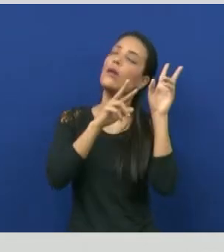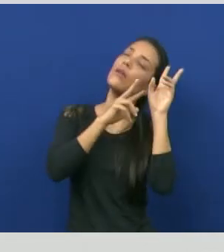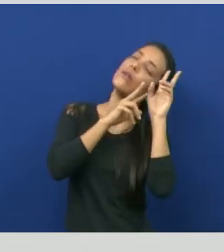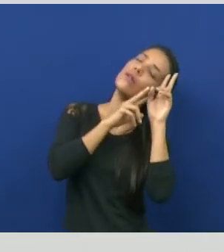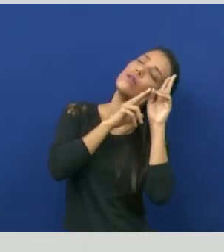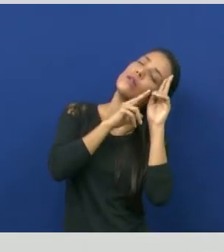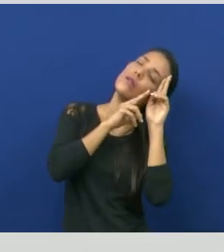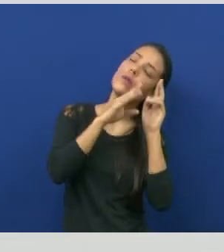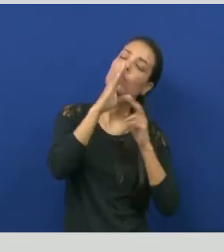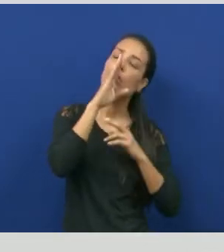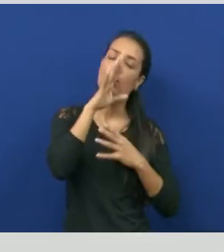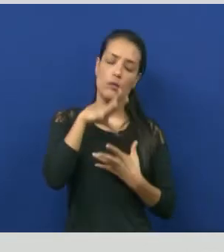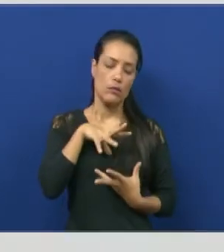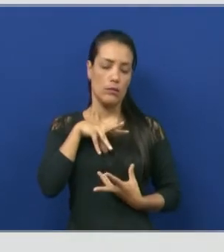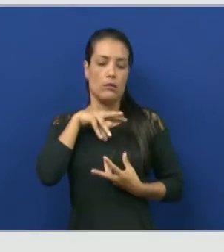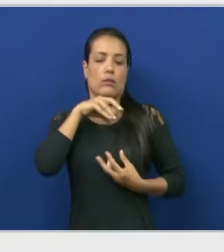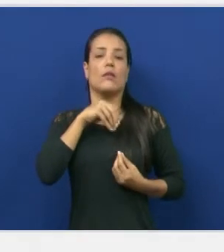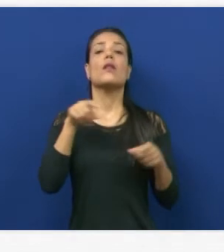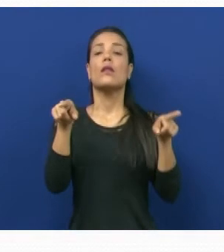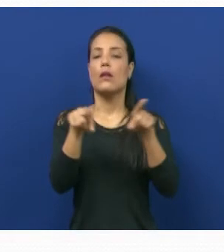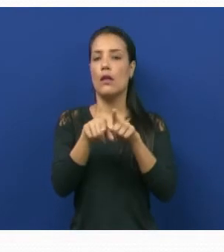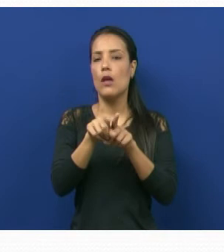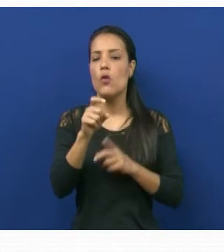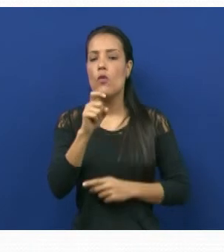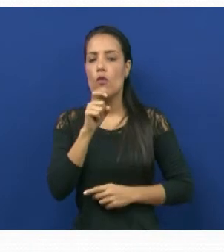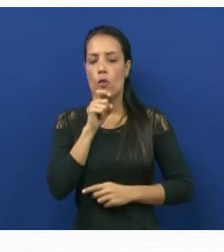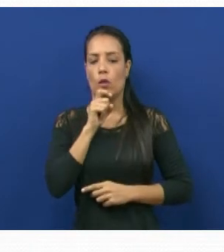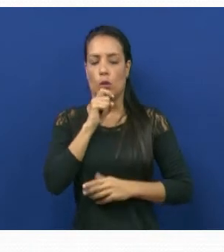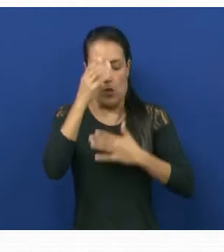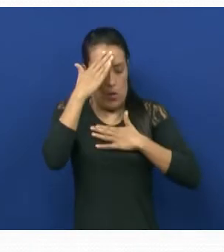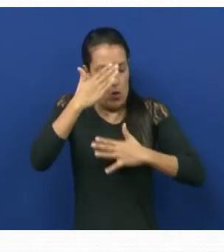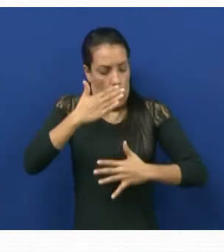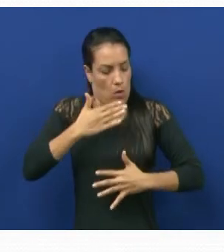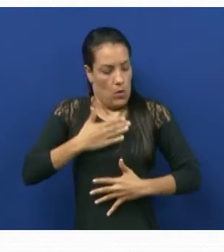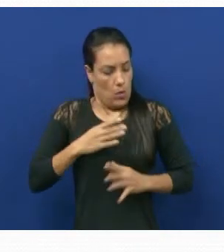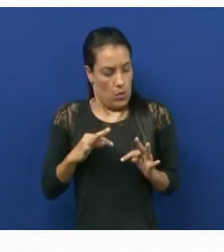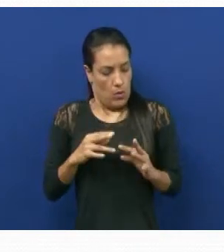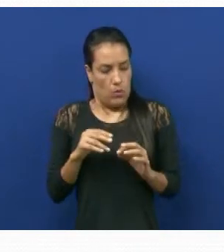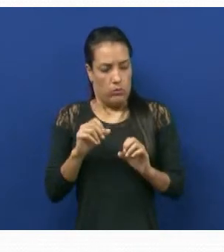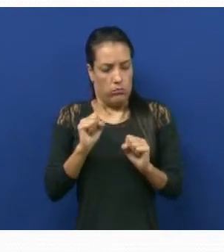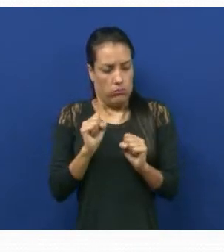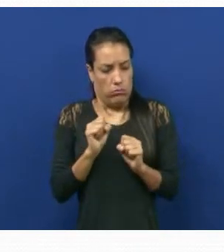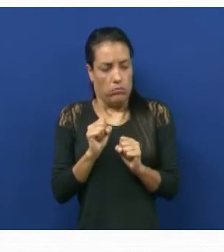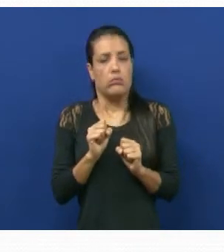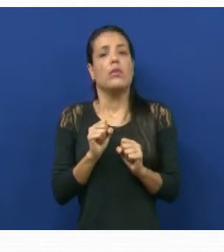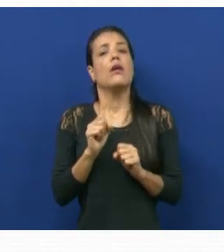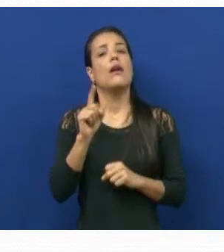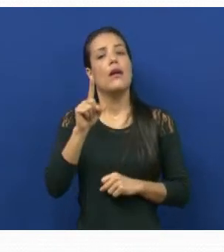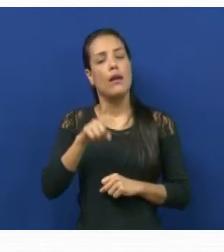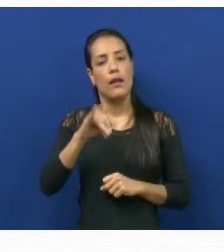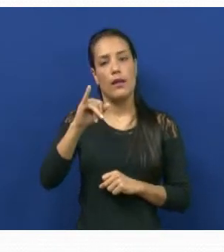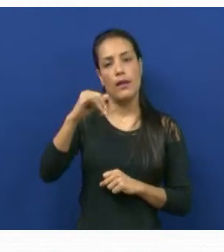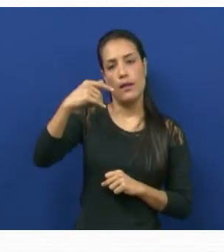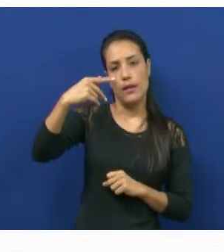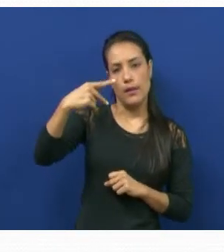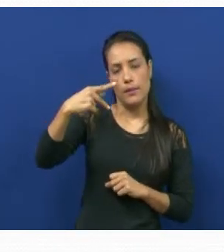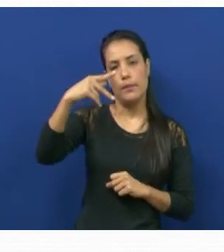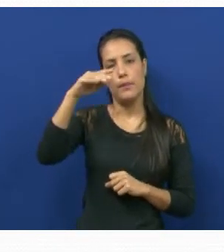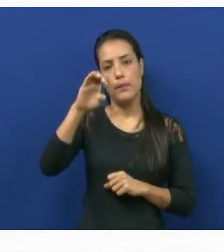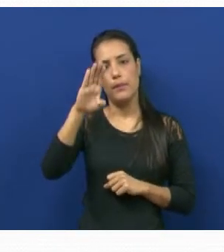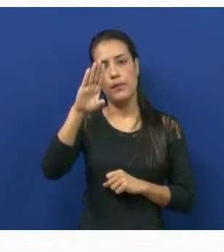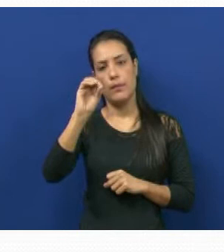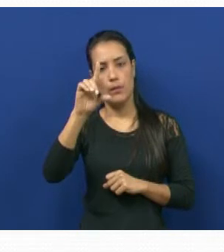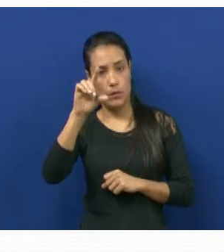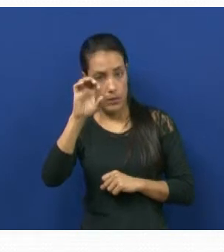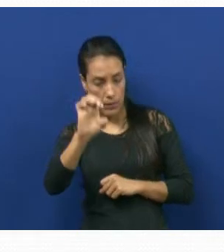uma metáfora. O frio que me congelou da cabeça aos pés durante toda a viagem é uma hipérbole. Vamos ver o conceito